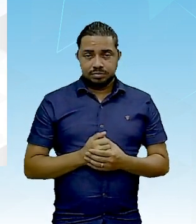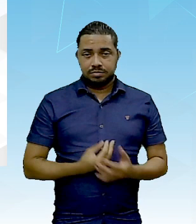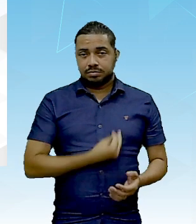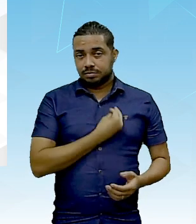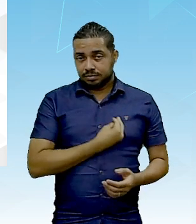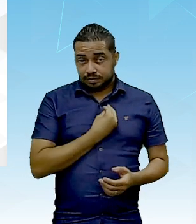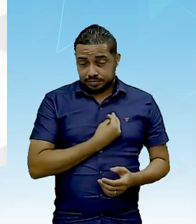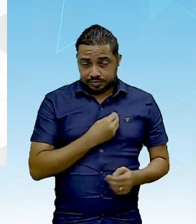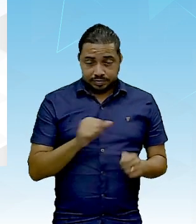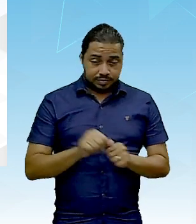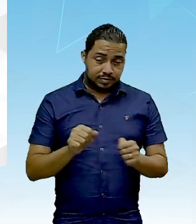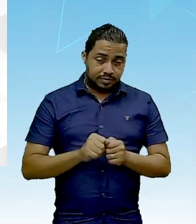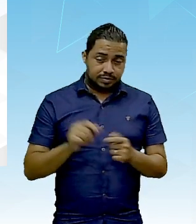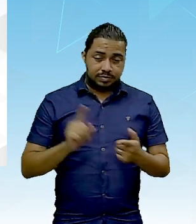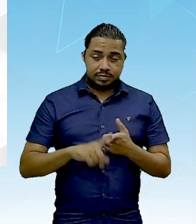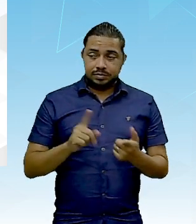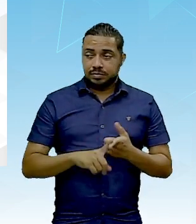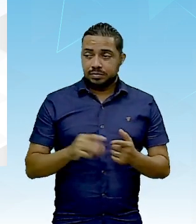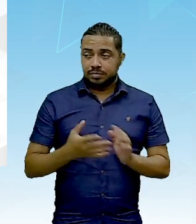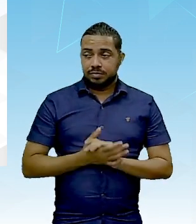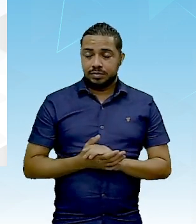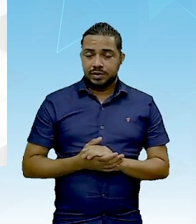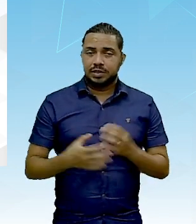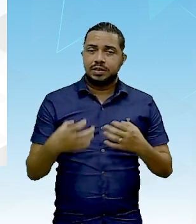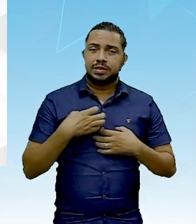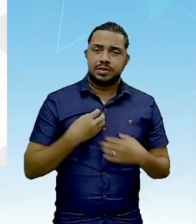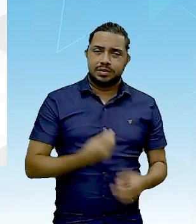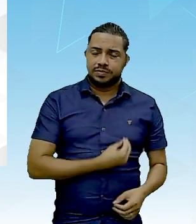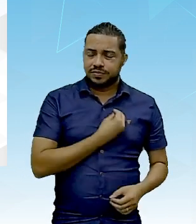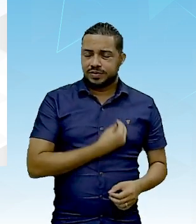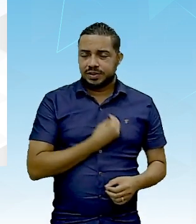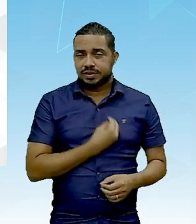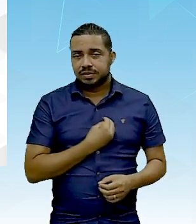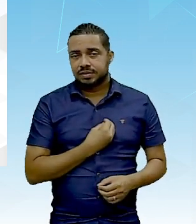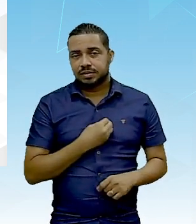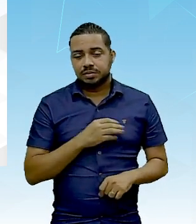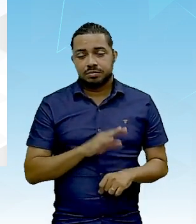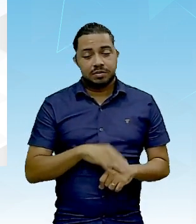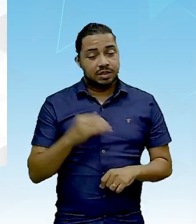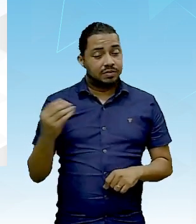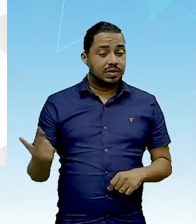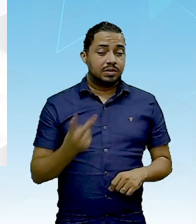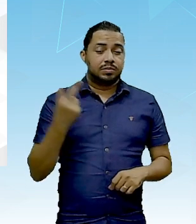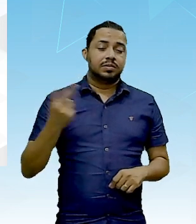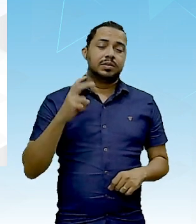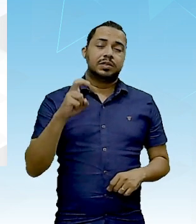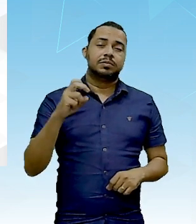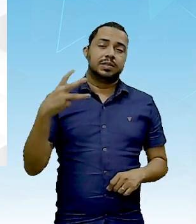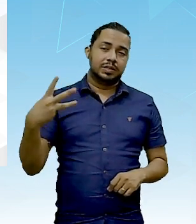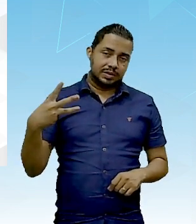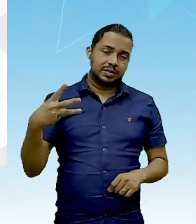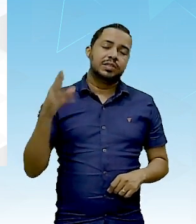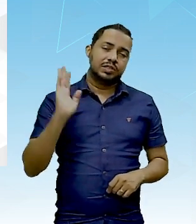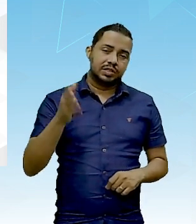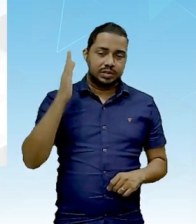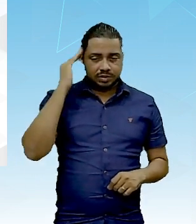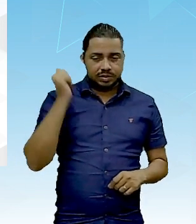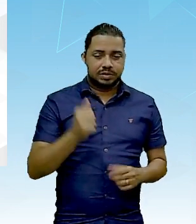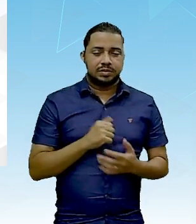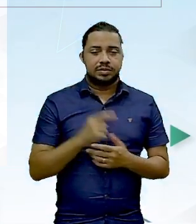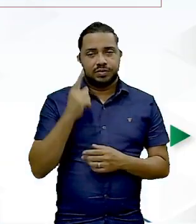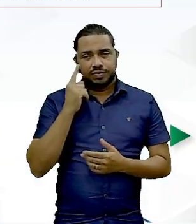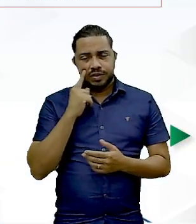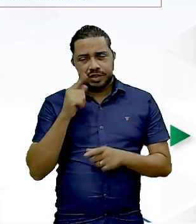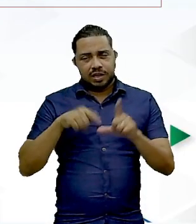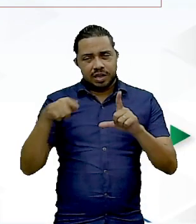faz disso a tua moda também, tá? Estilo de vida já é o maior valor, 53, entre todos. Já sei. Estou olhando aí o gráfico